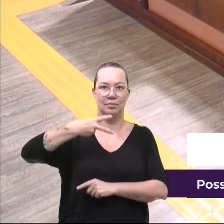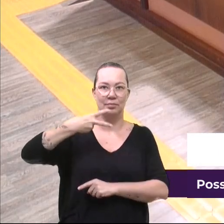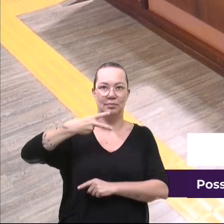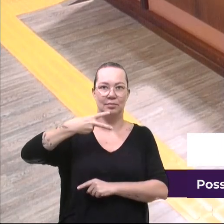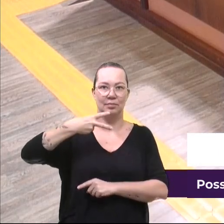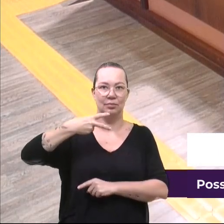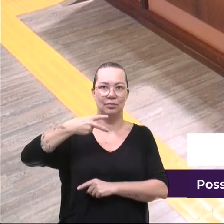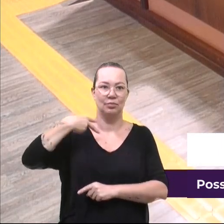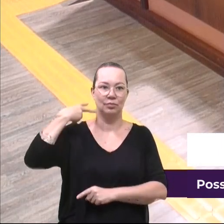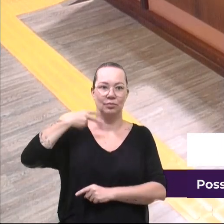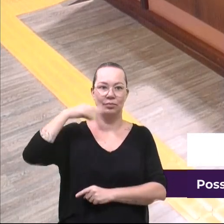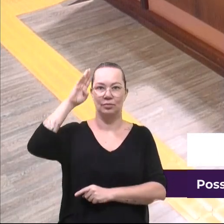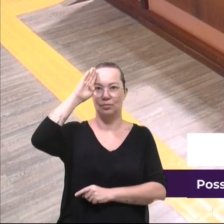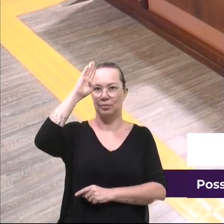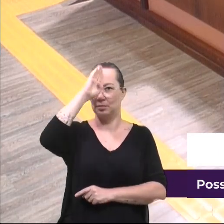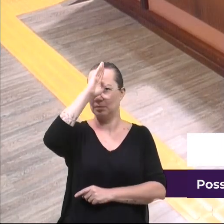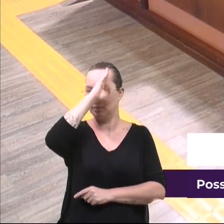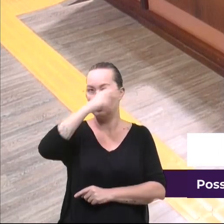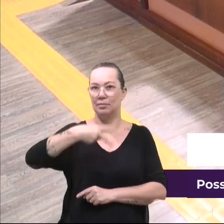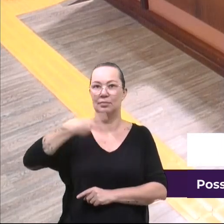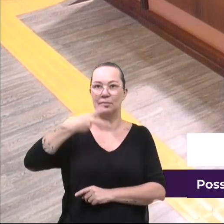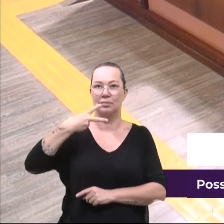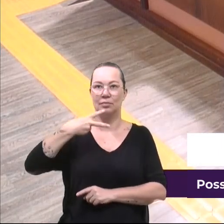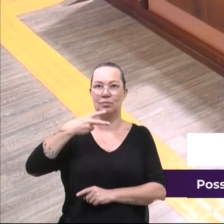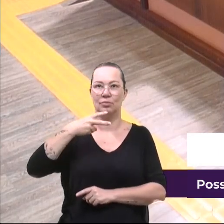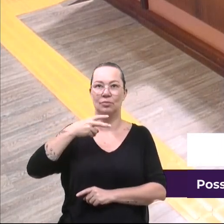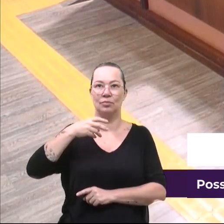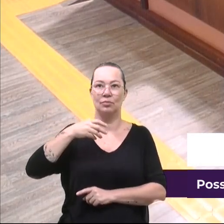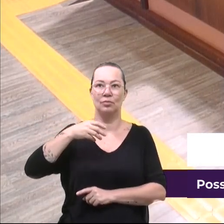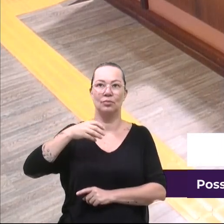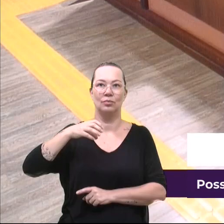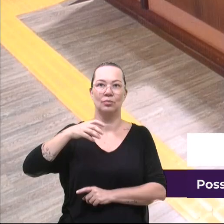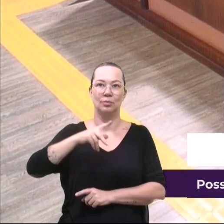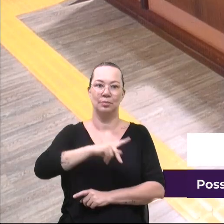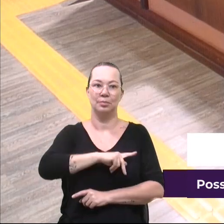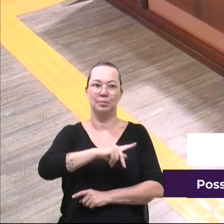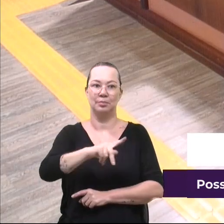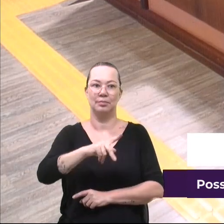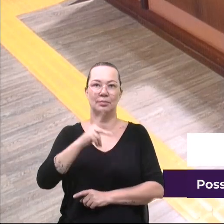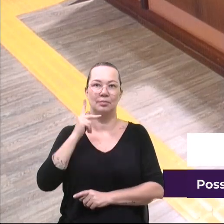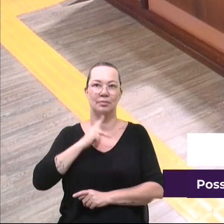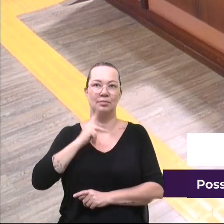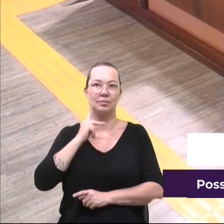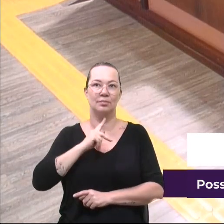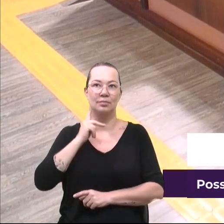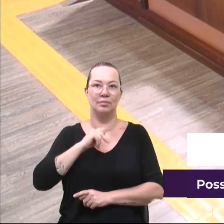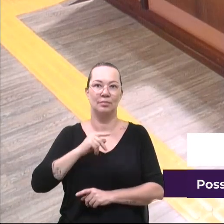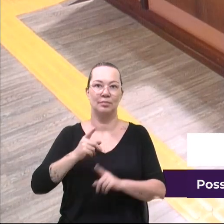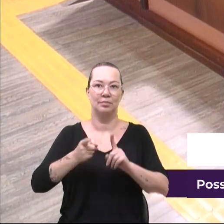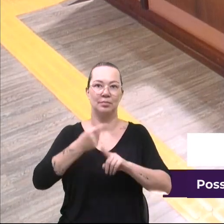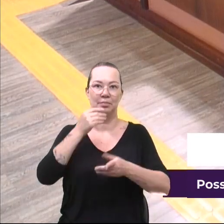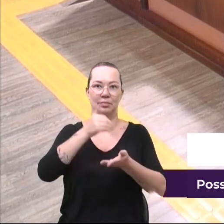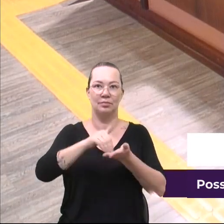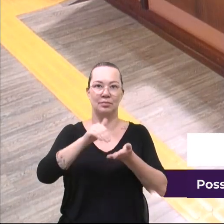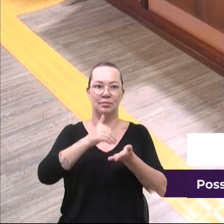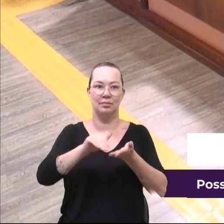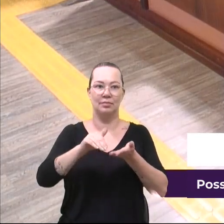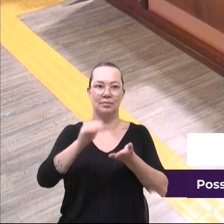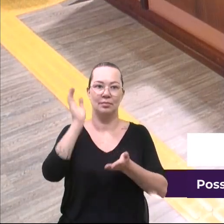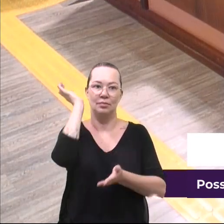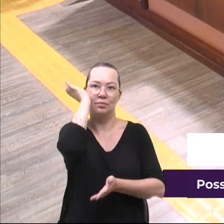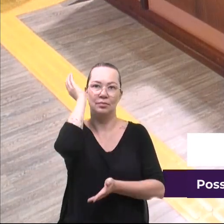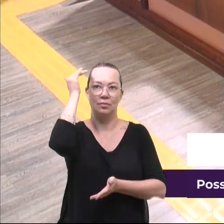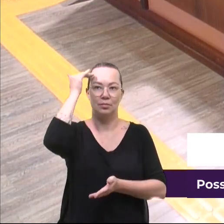Bressan. Segundo vice-presidente, vereador Renato Oliveira. Primeiro secretário, vereador Felipe Grimmelmaier. E